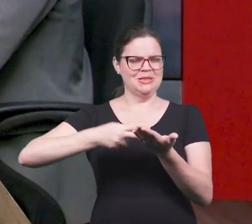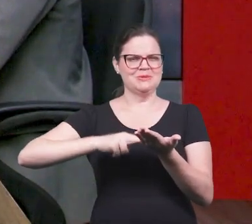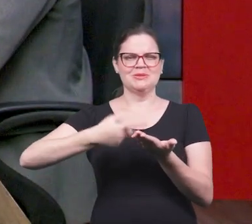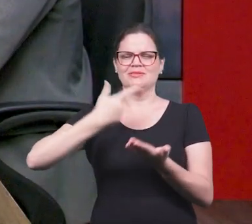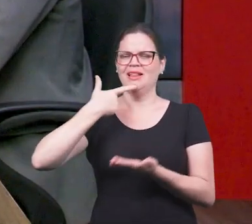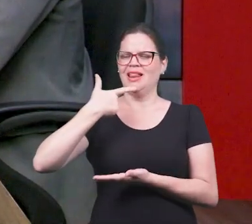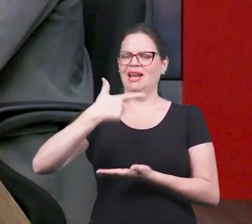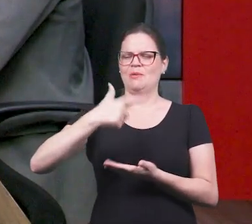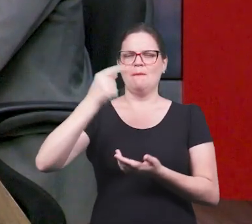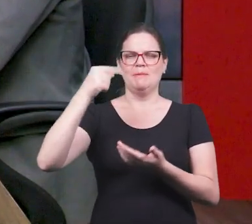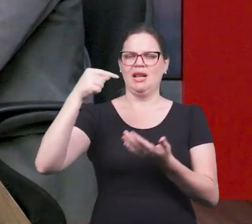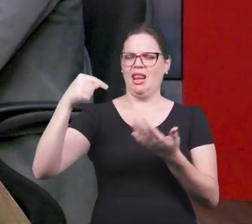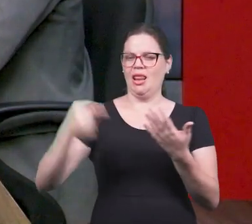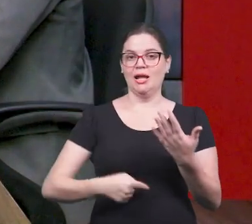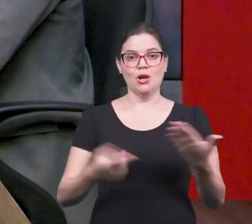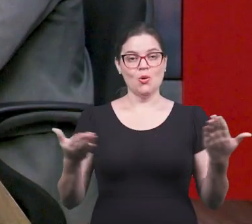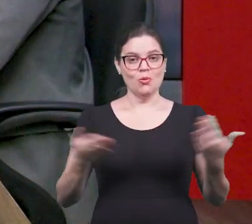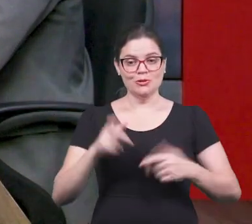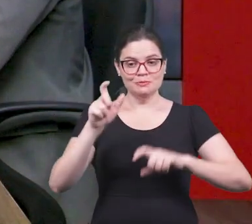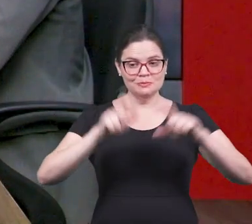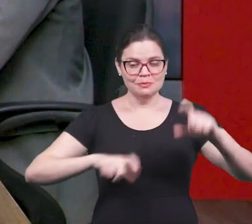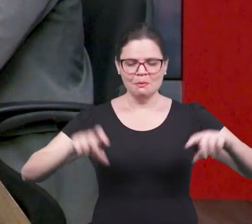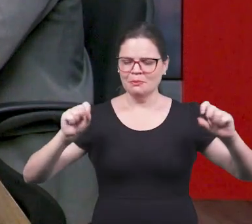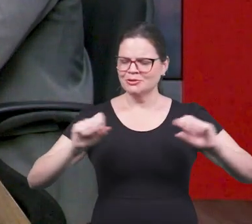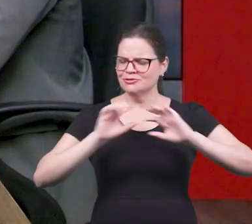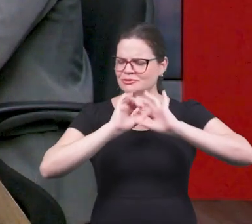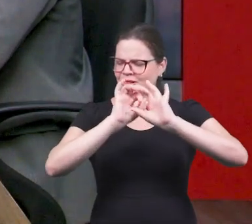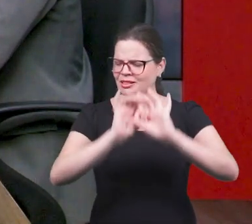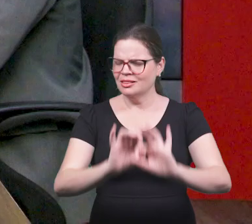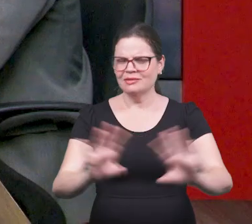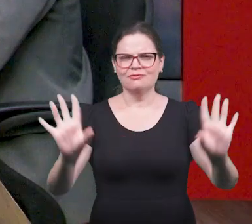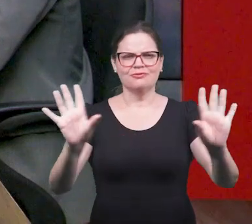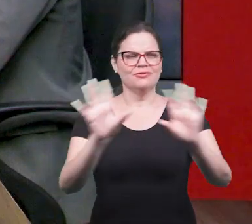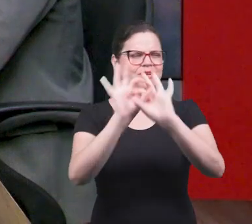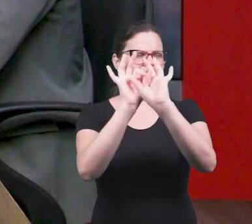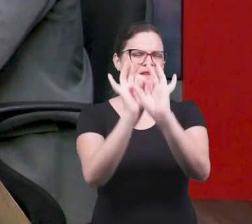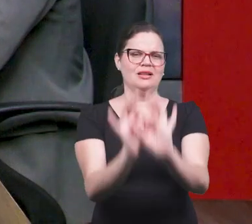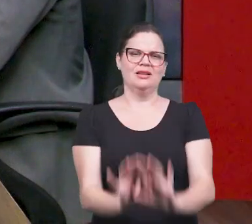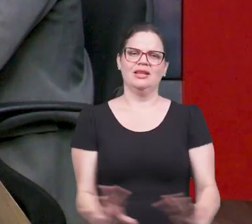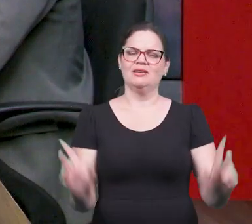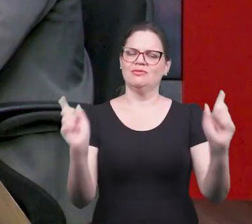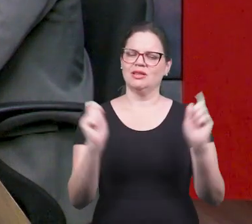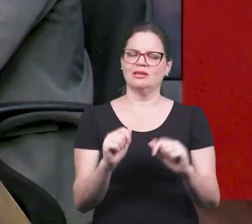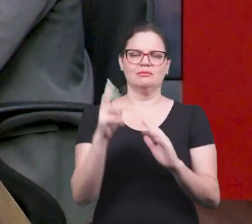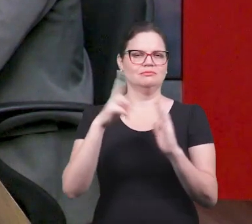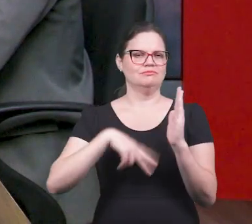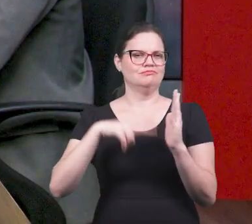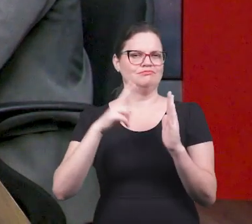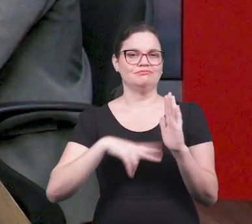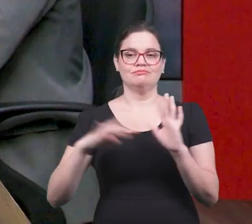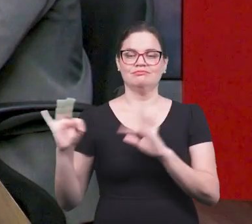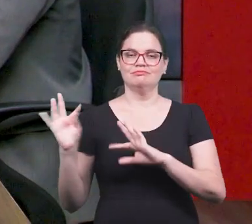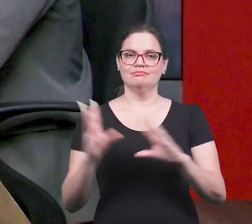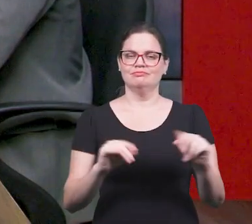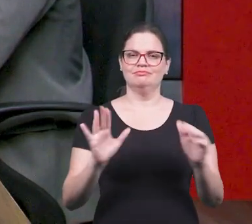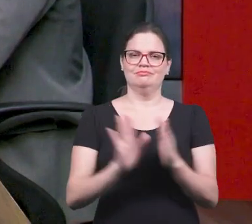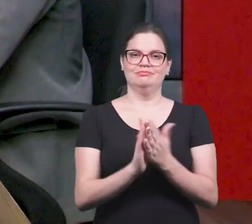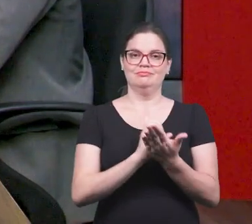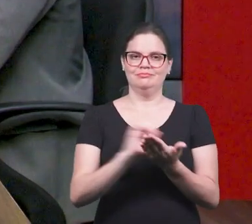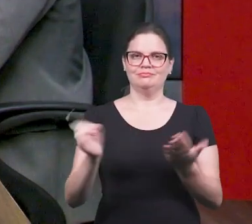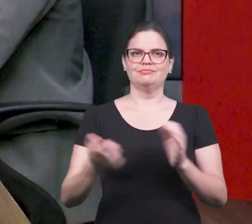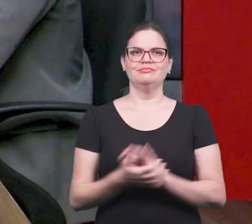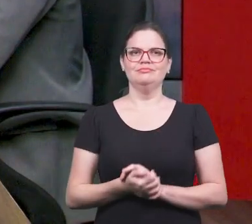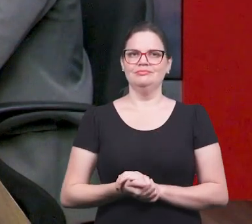homem hoje tem acesso, livre acesso às Escrituras. O grande legado da